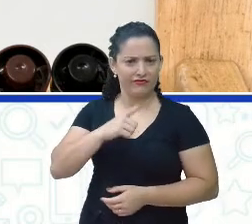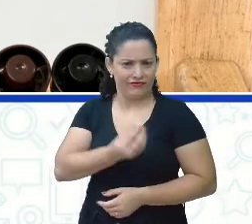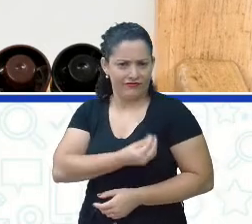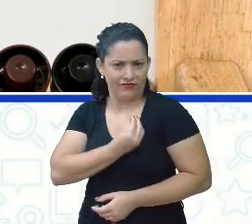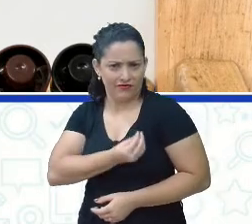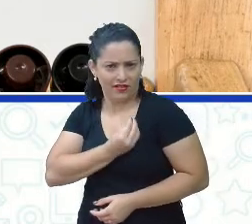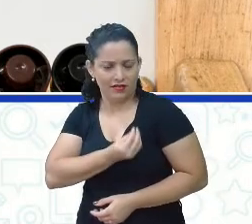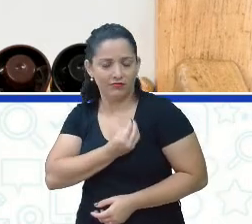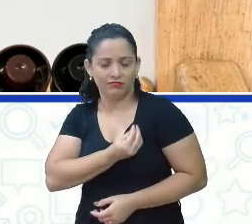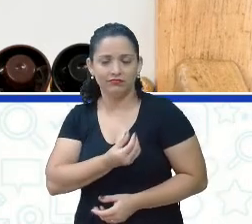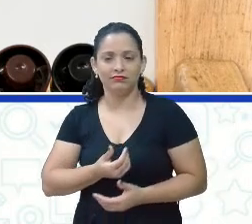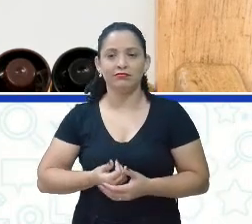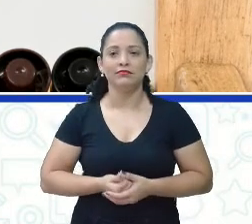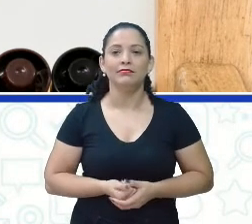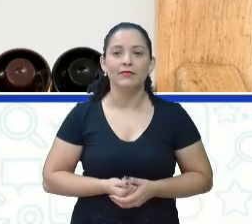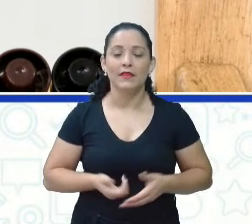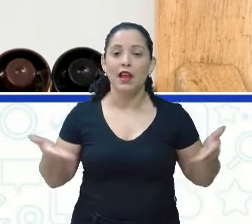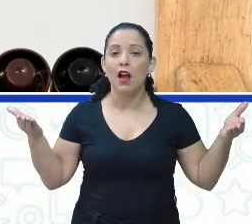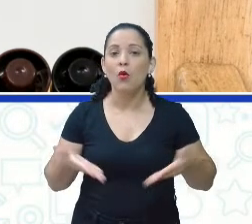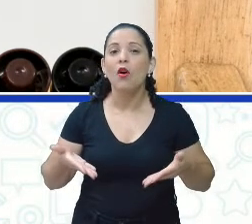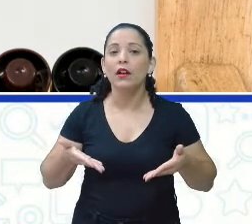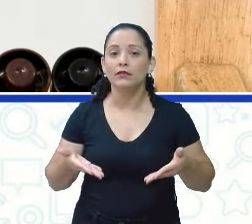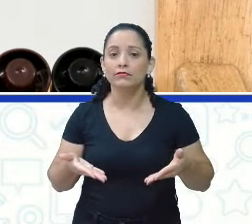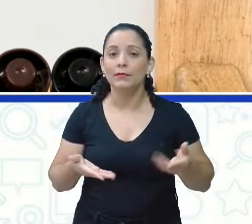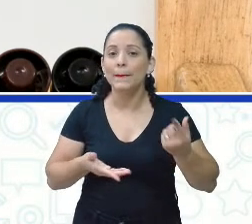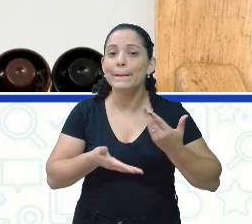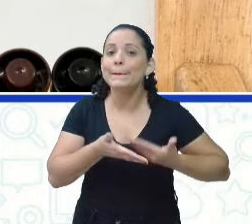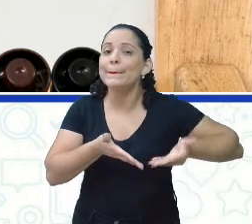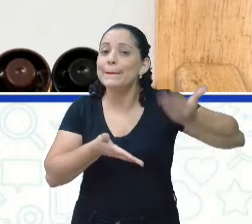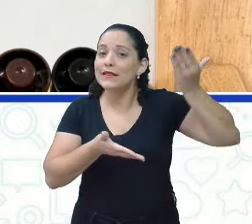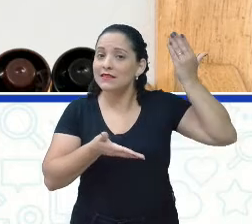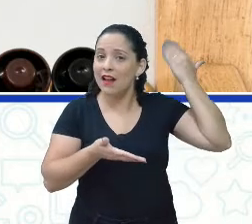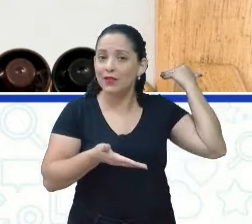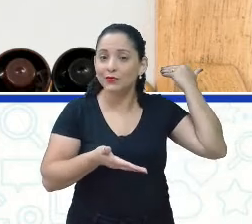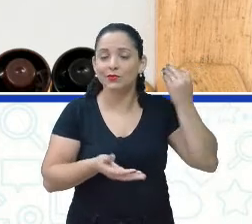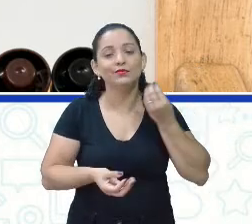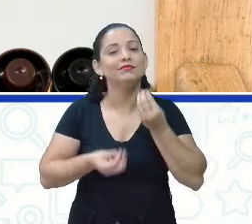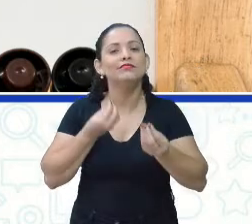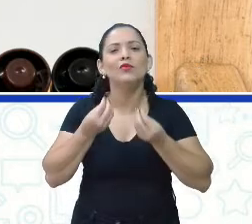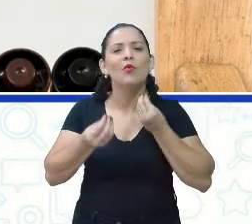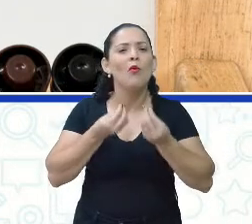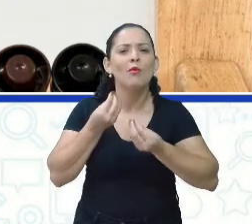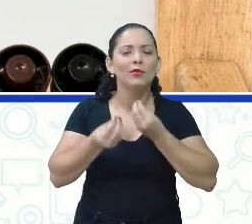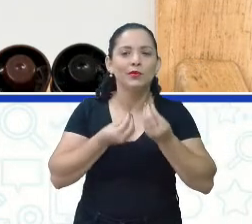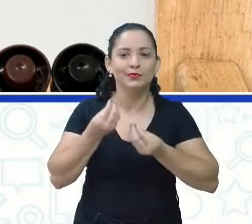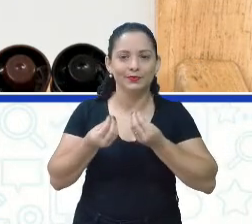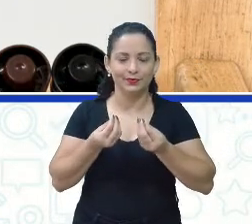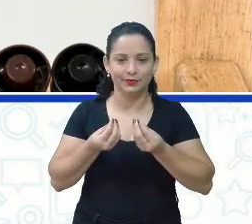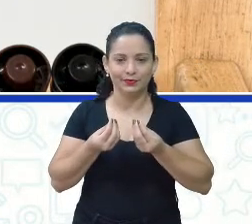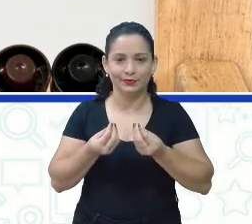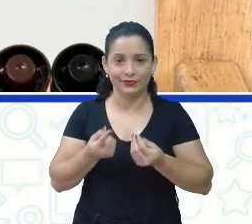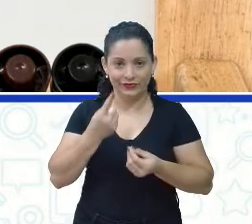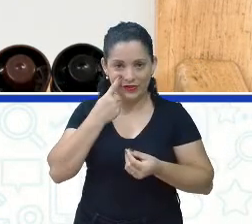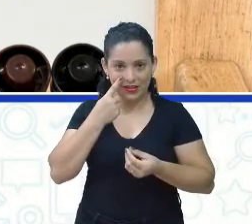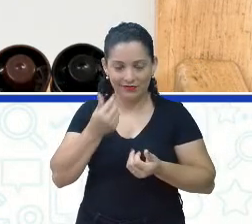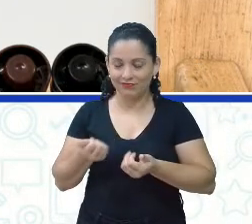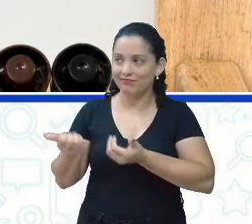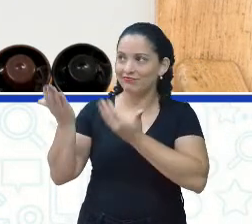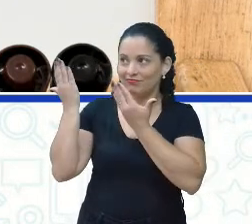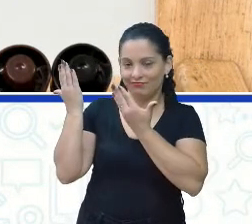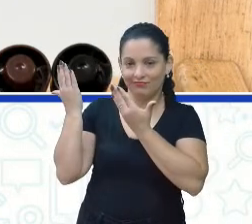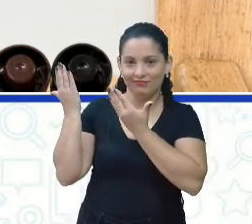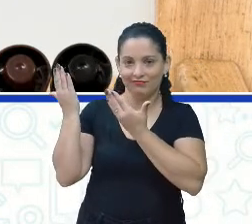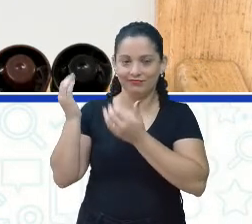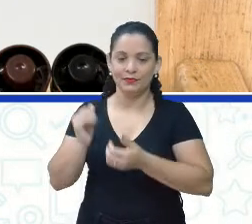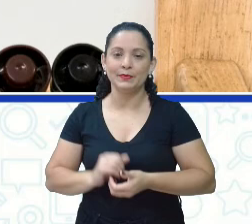presente. Para o passado agora, o que era am e is vai virar was. O